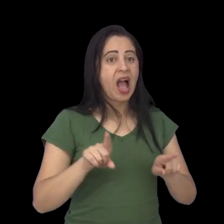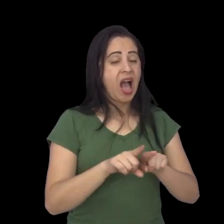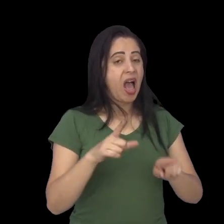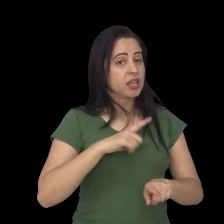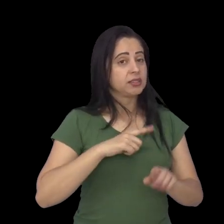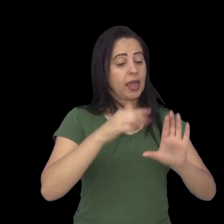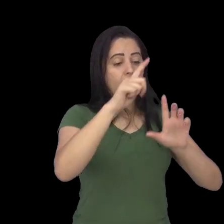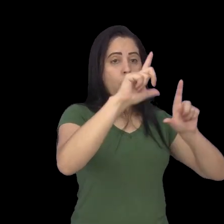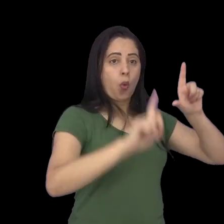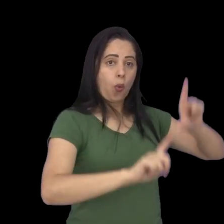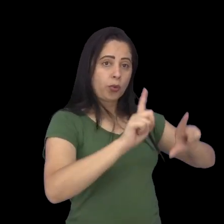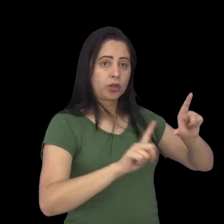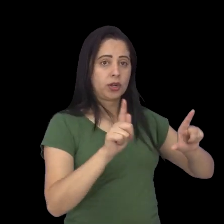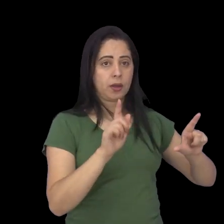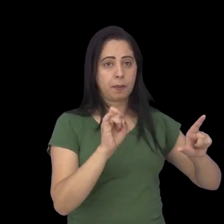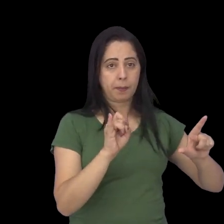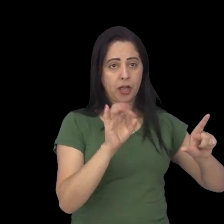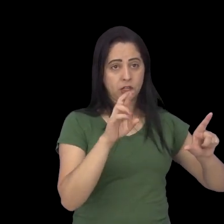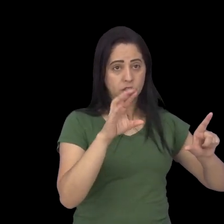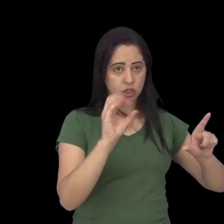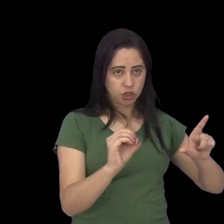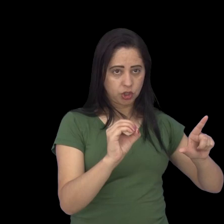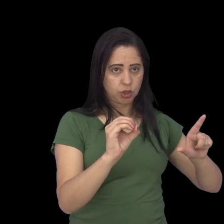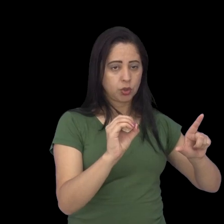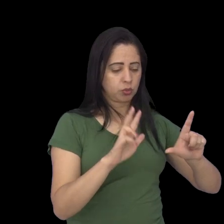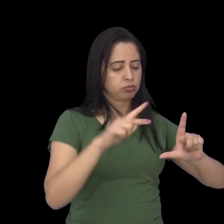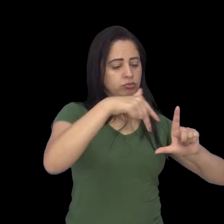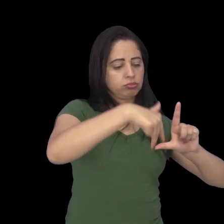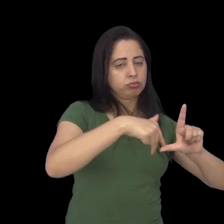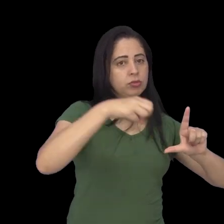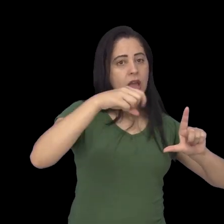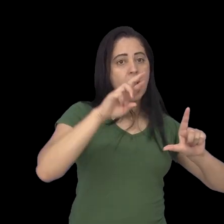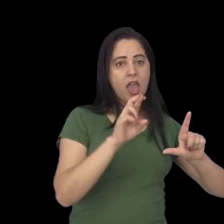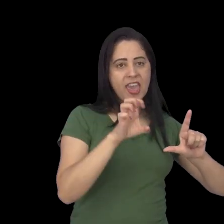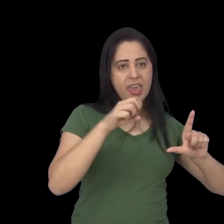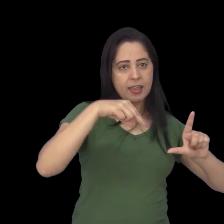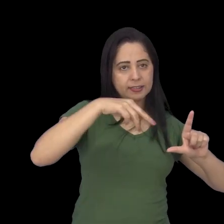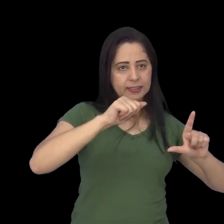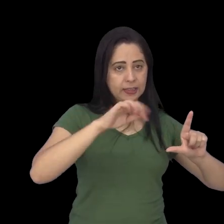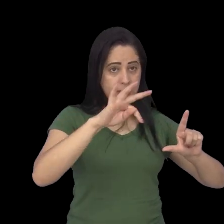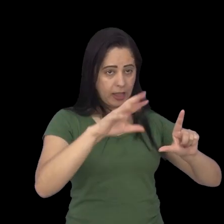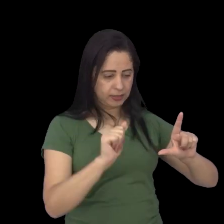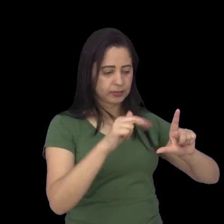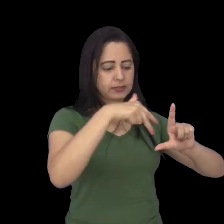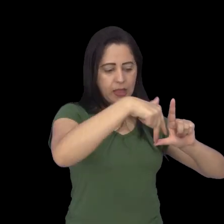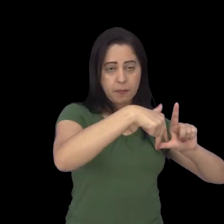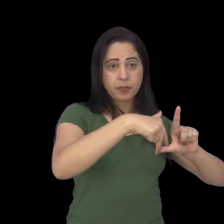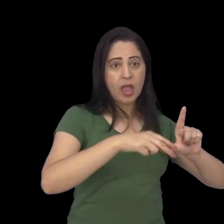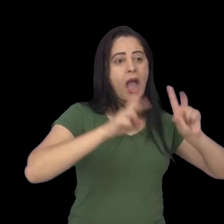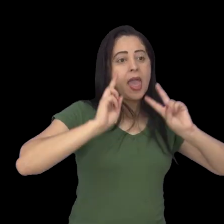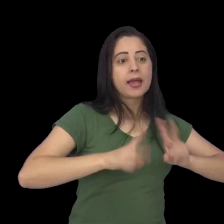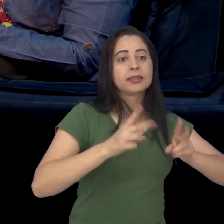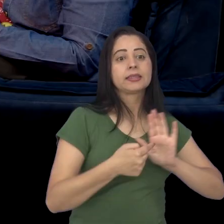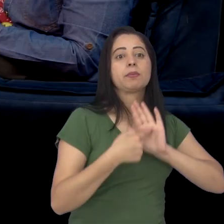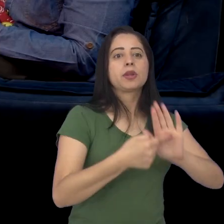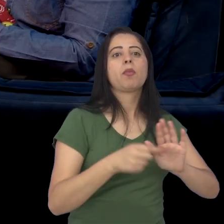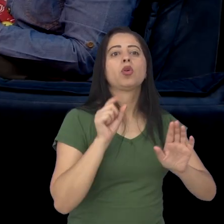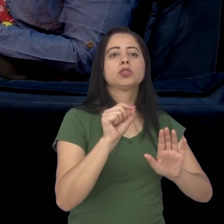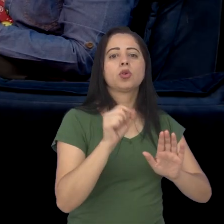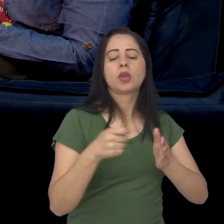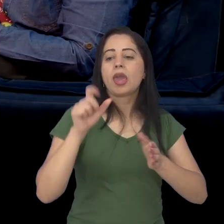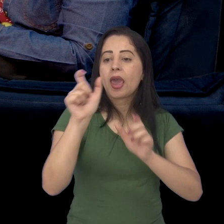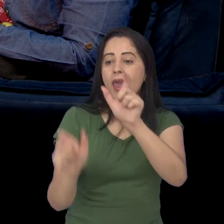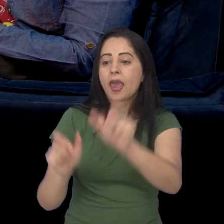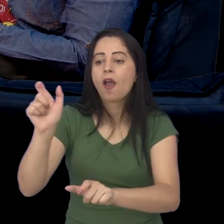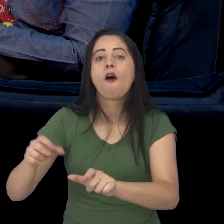pela Renata, Sim. que conta da luta dos trabalhadores. Então, toda semana tem algum diretor de sindicato contando da